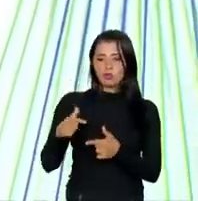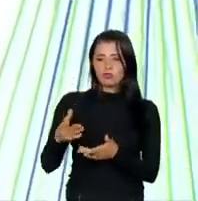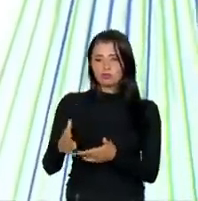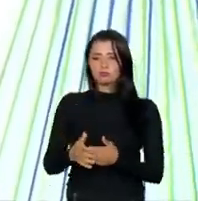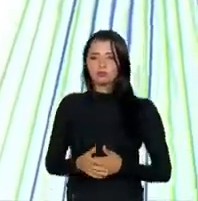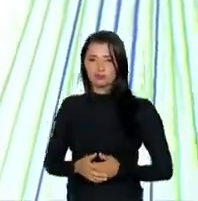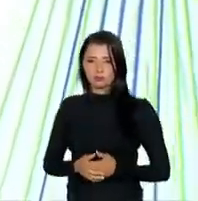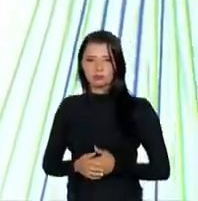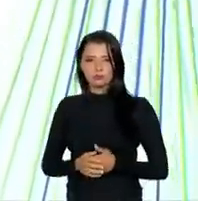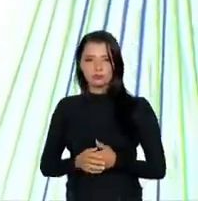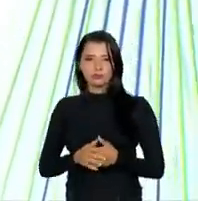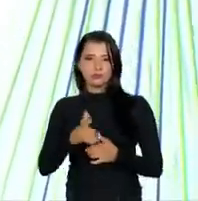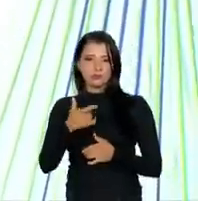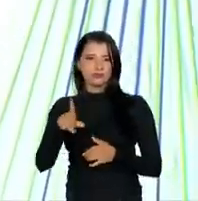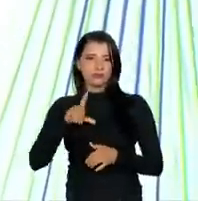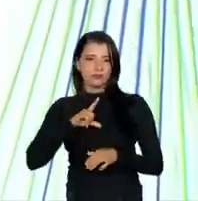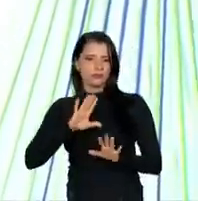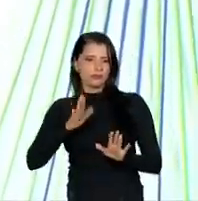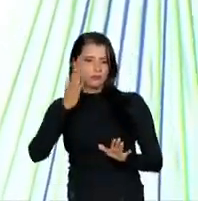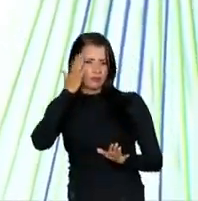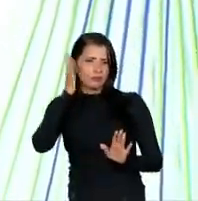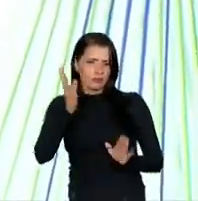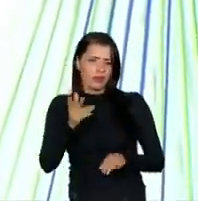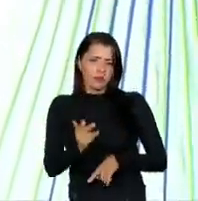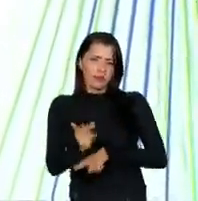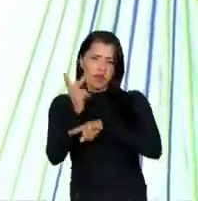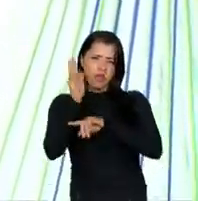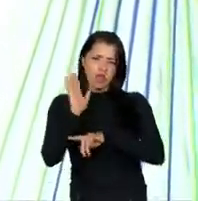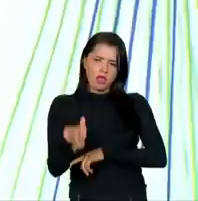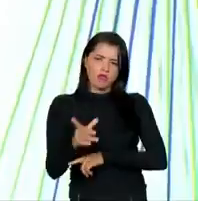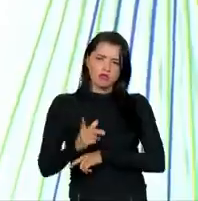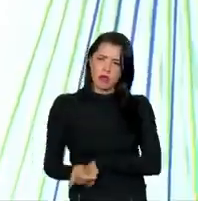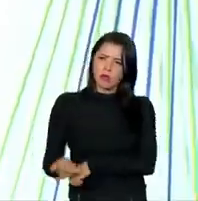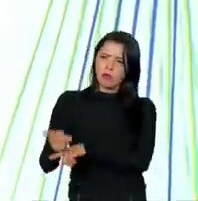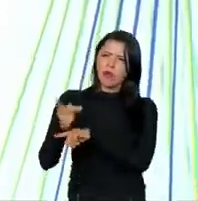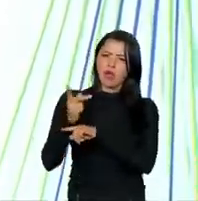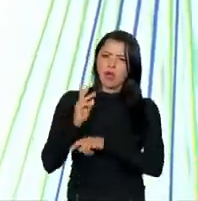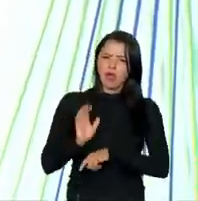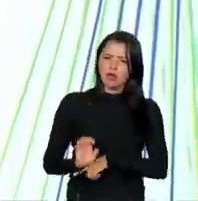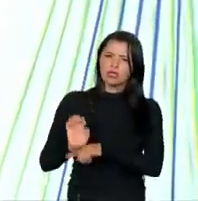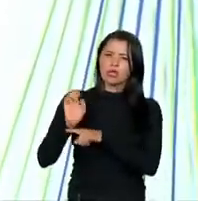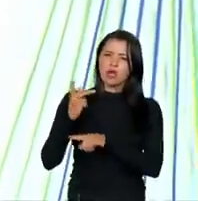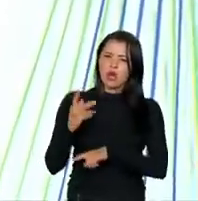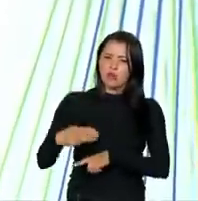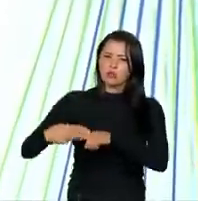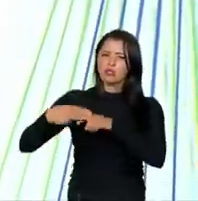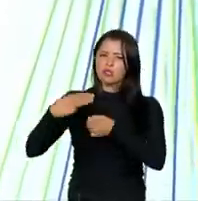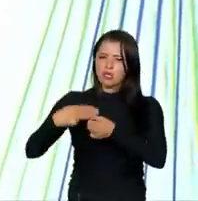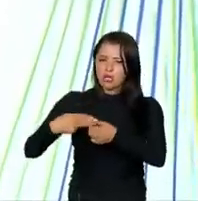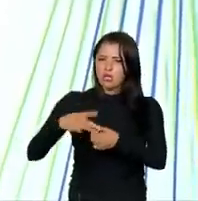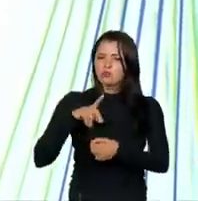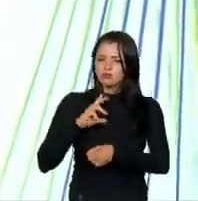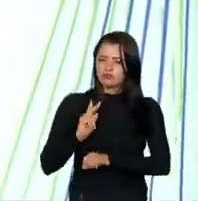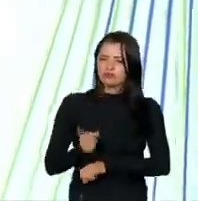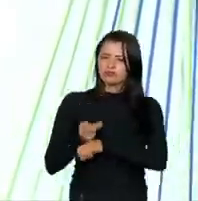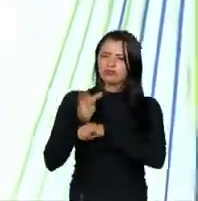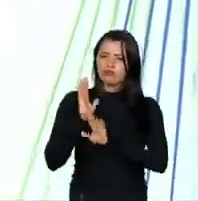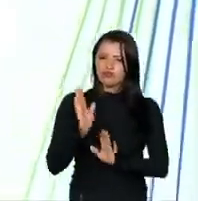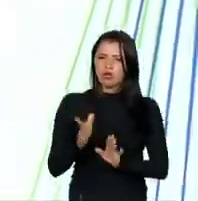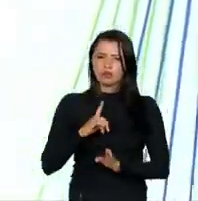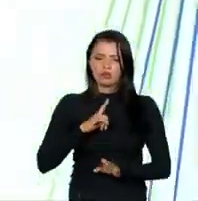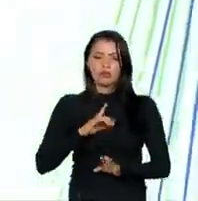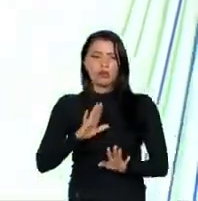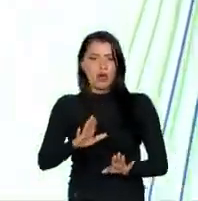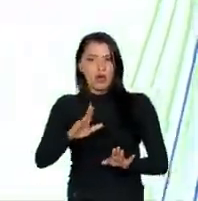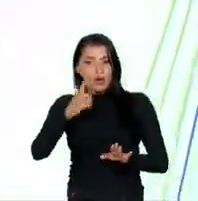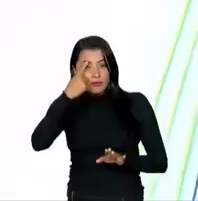o reconhecimento de boas práticas, eu sei que já existe premiação nos estados, premiação em municípios, premiação. A ideia é de criar